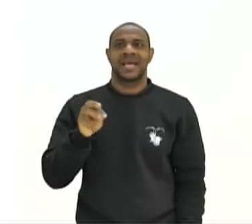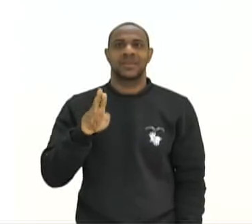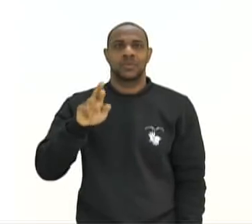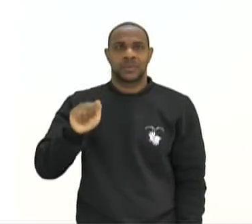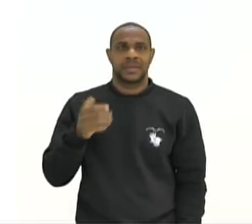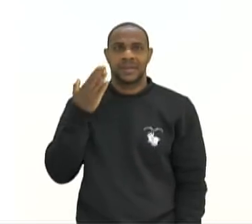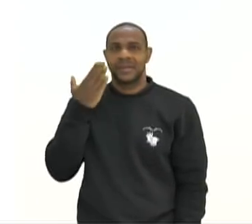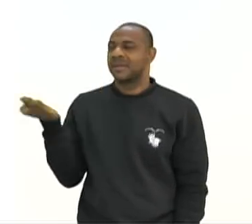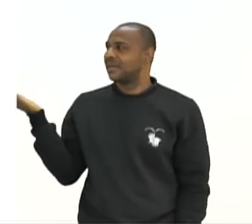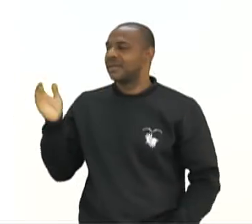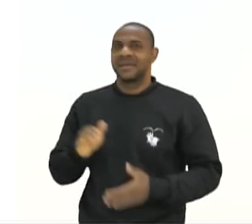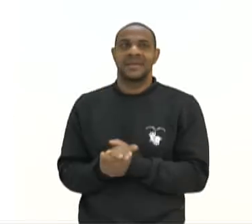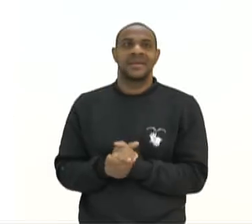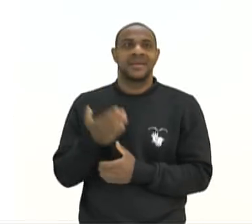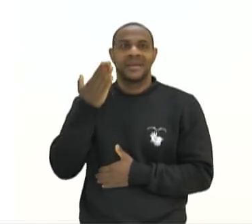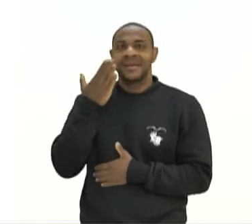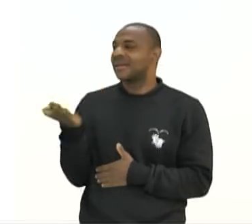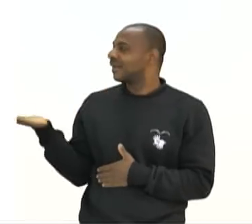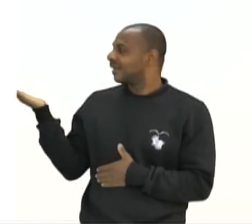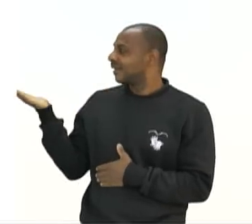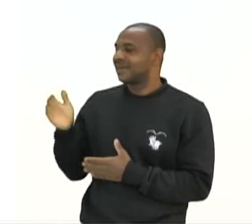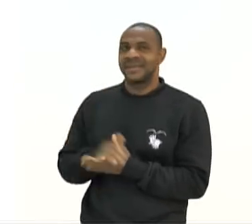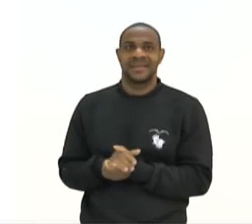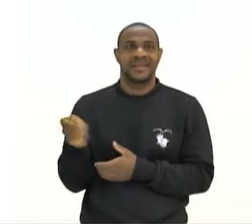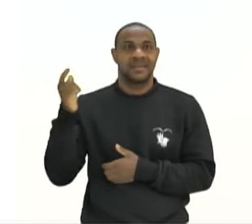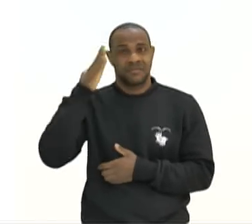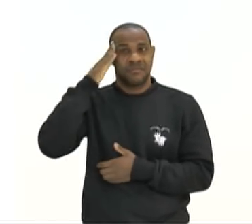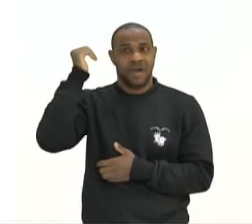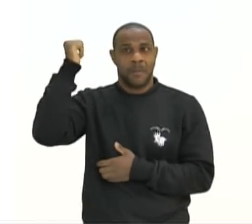So, who is this celebrity?